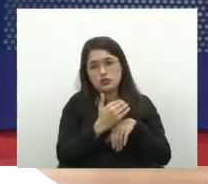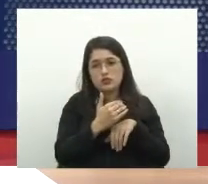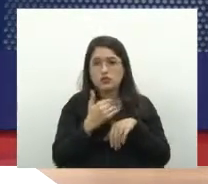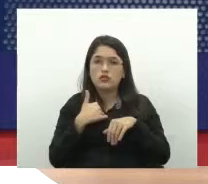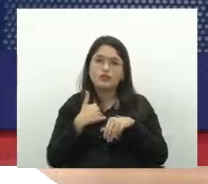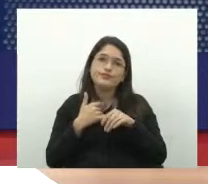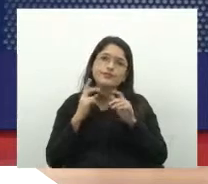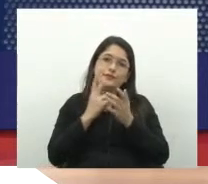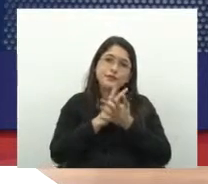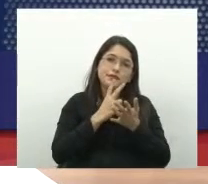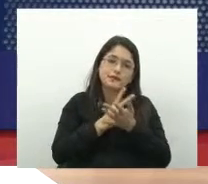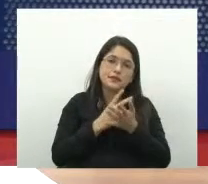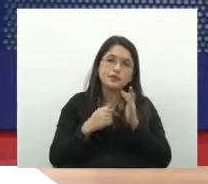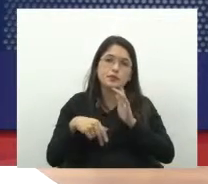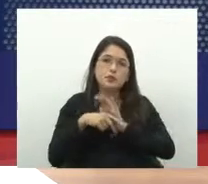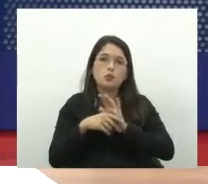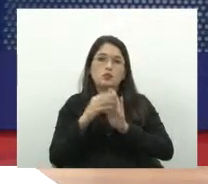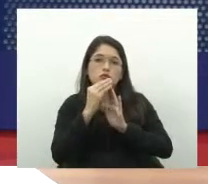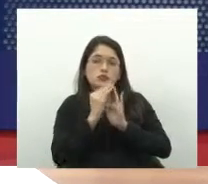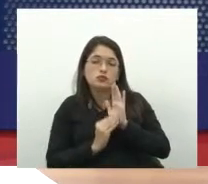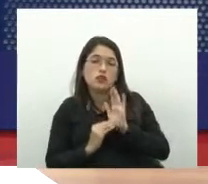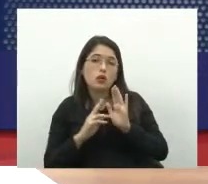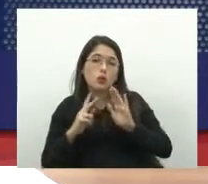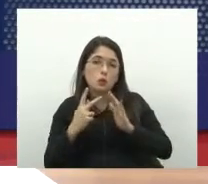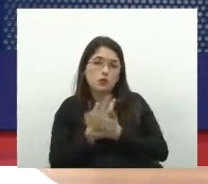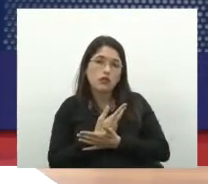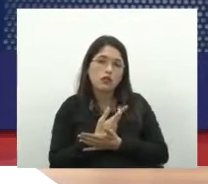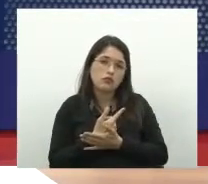que está acontecendo no momento.